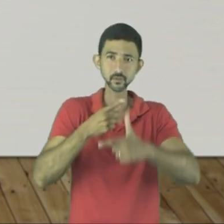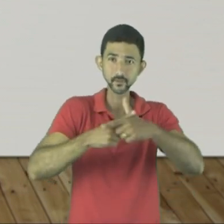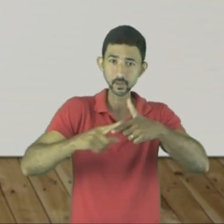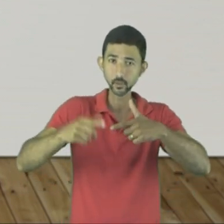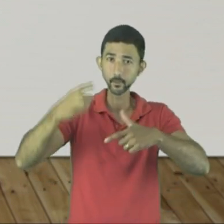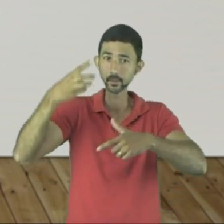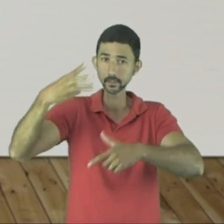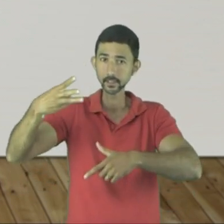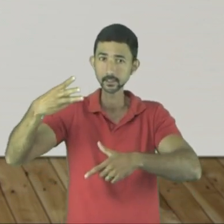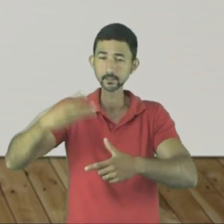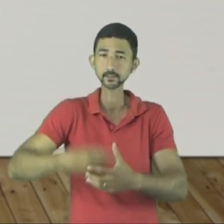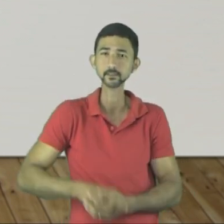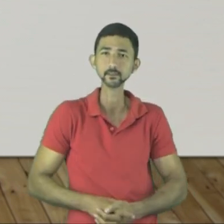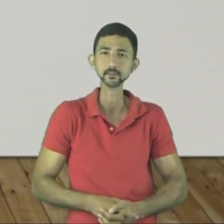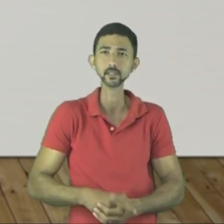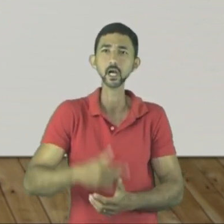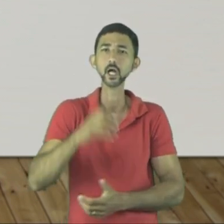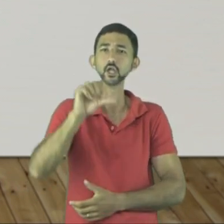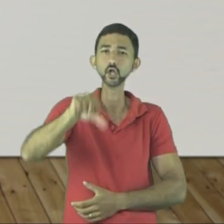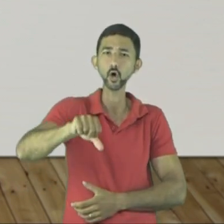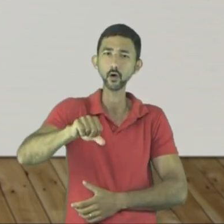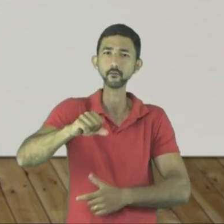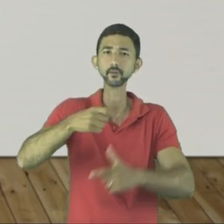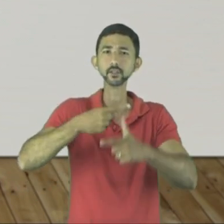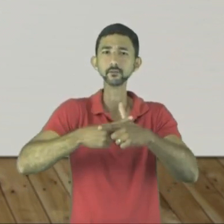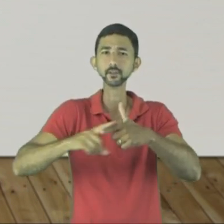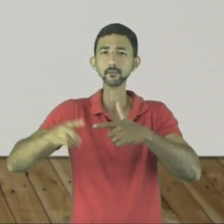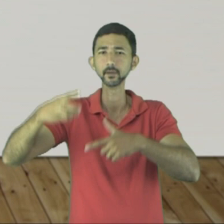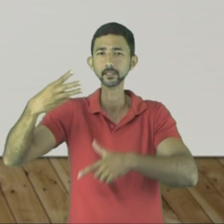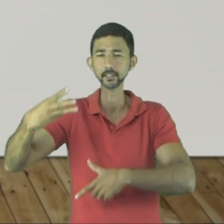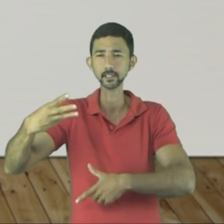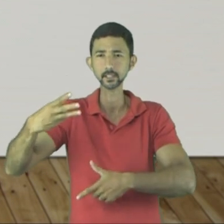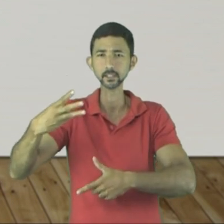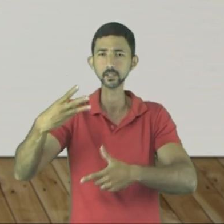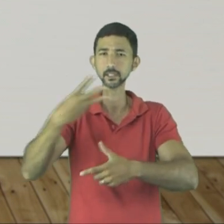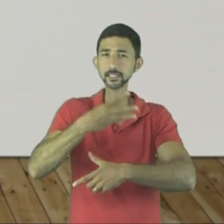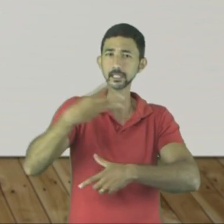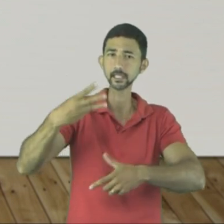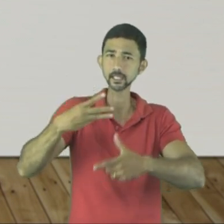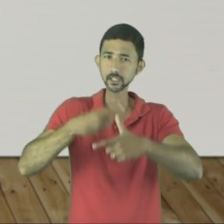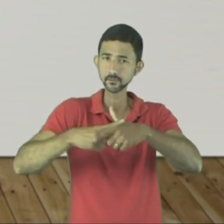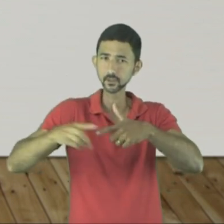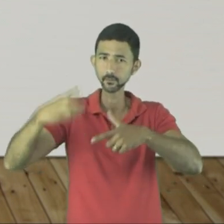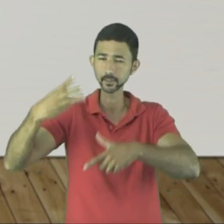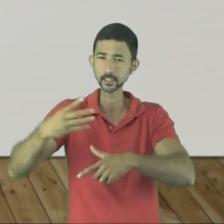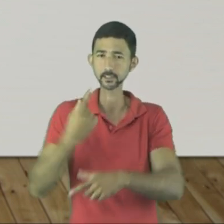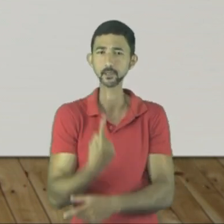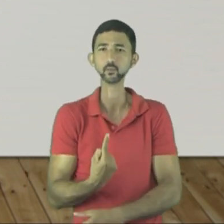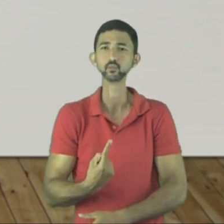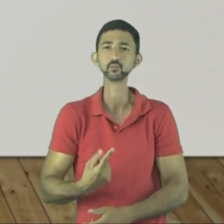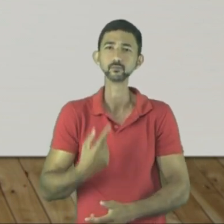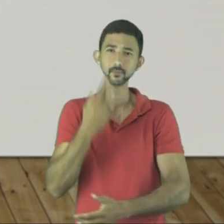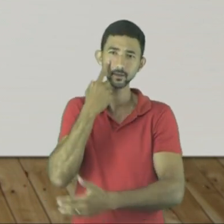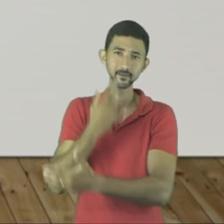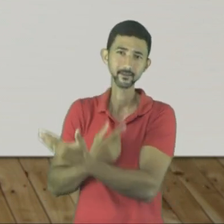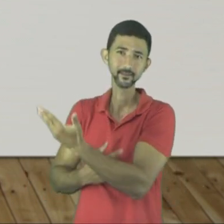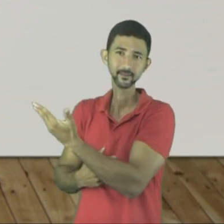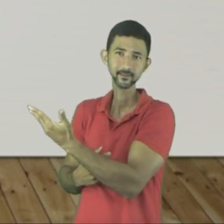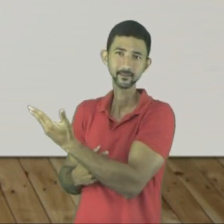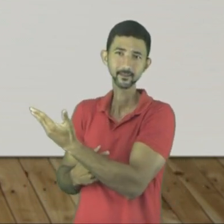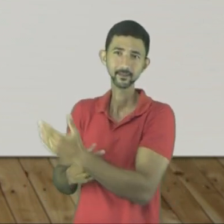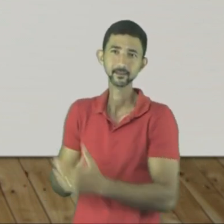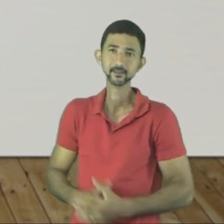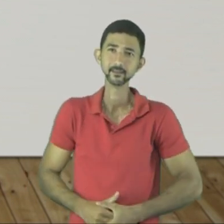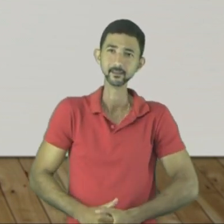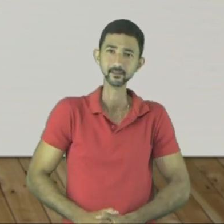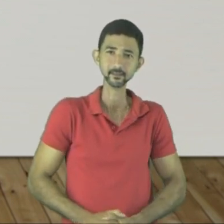por 3 deu 9. 9 por 3 deu 3. 3 por 3 deu 1. Beleza. Aí aqui, ó,